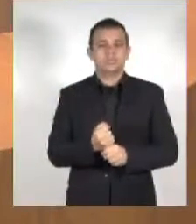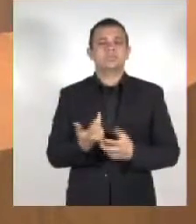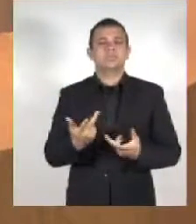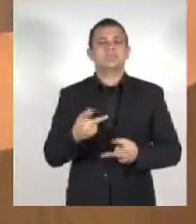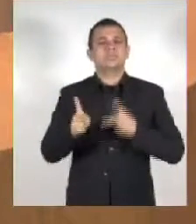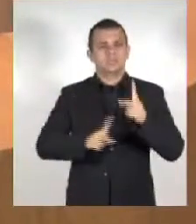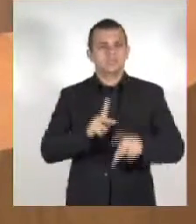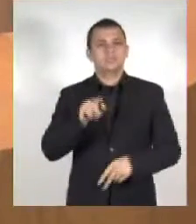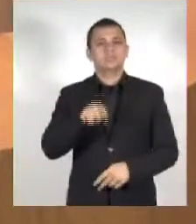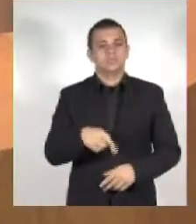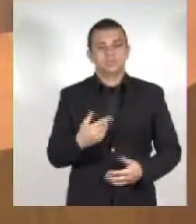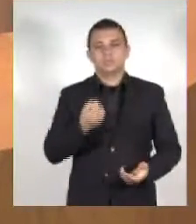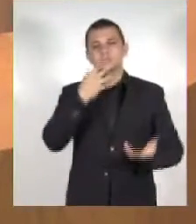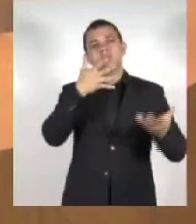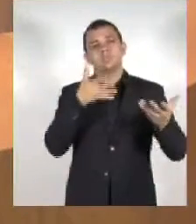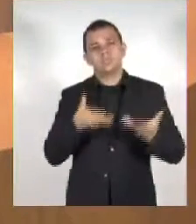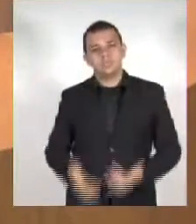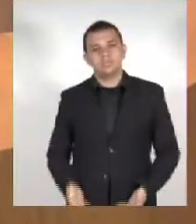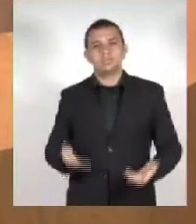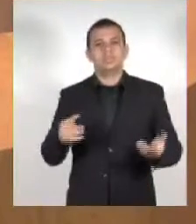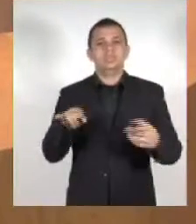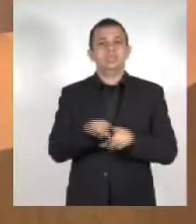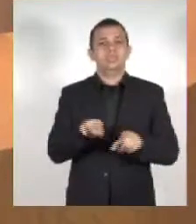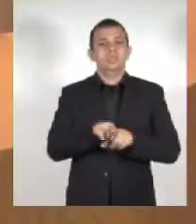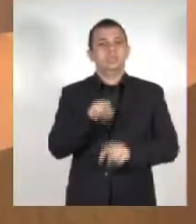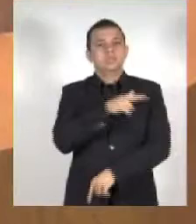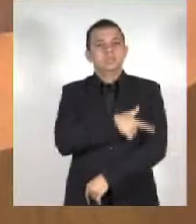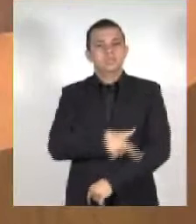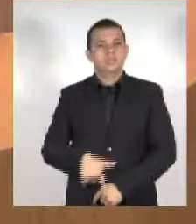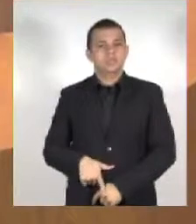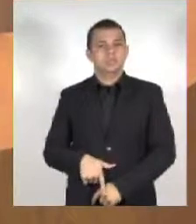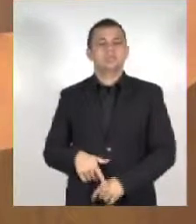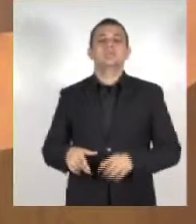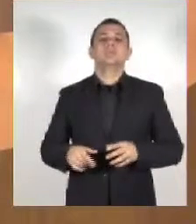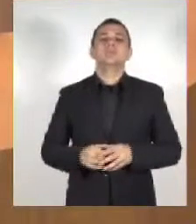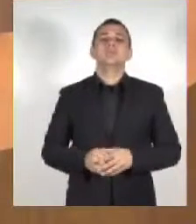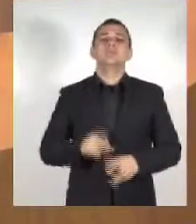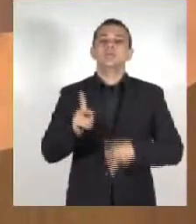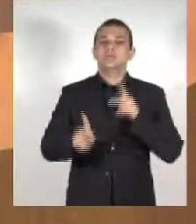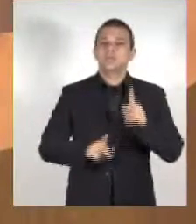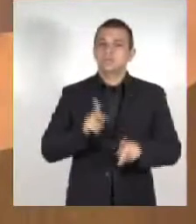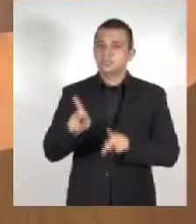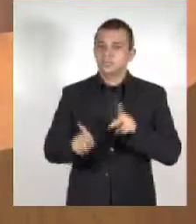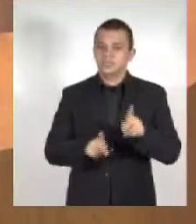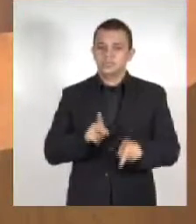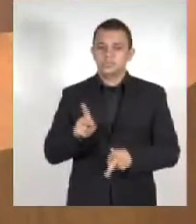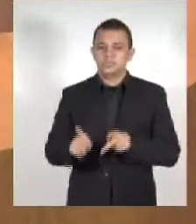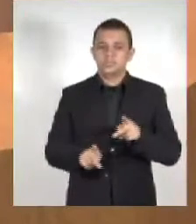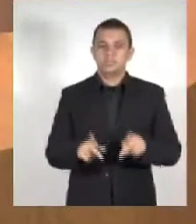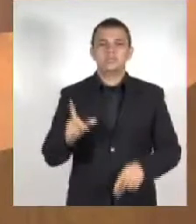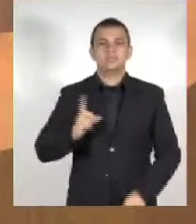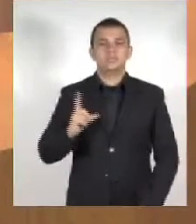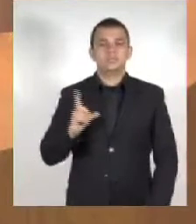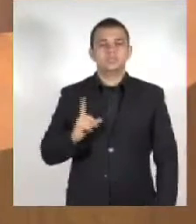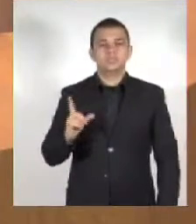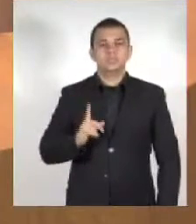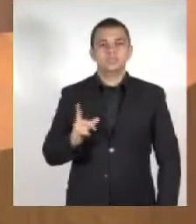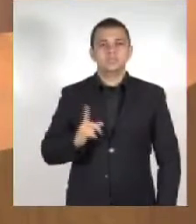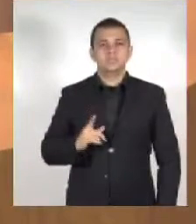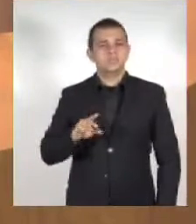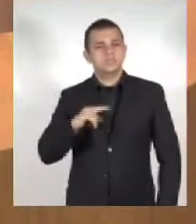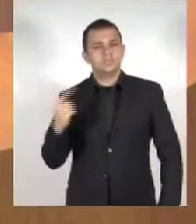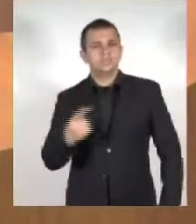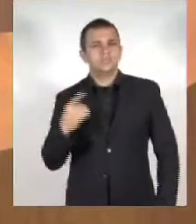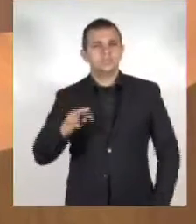hospitaleira, uma população educada, uma população que recebe a todos